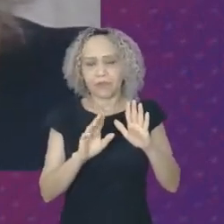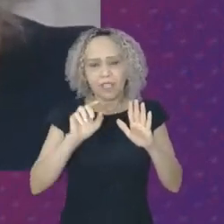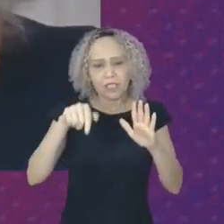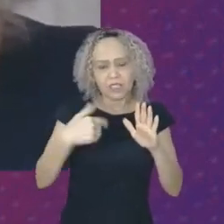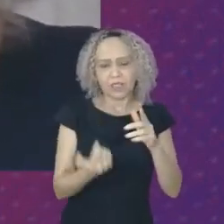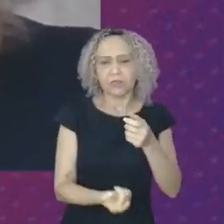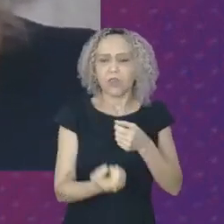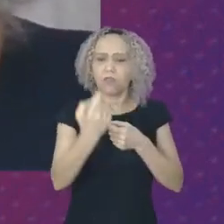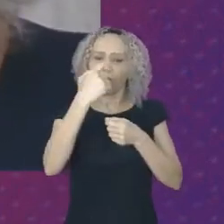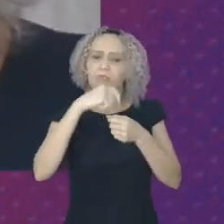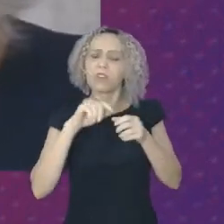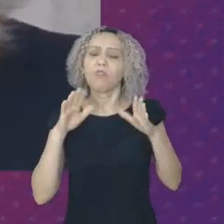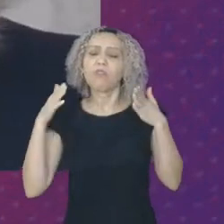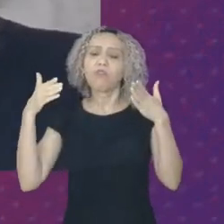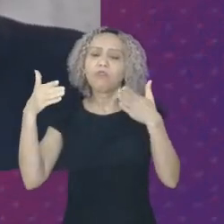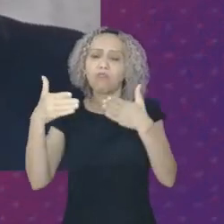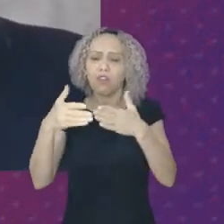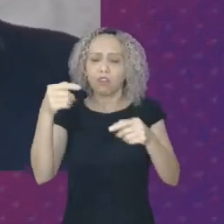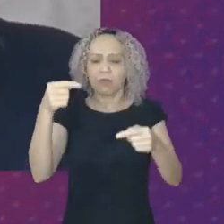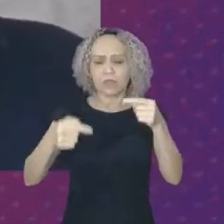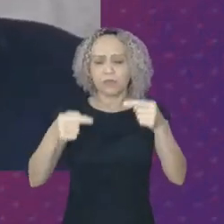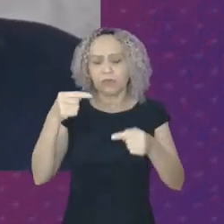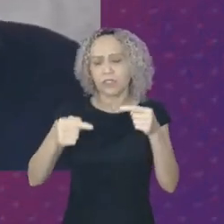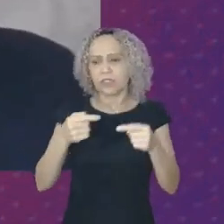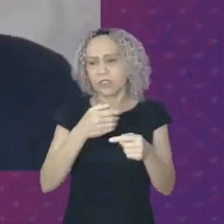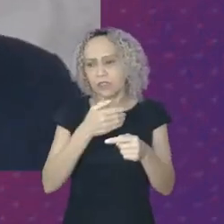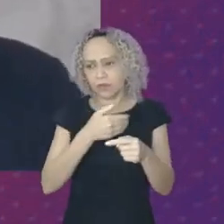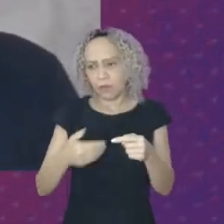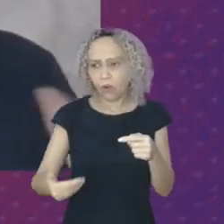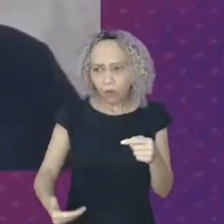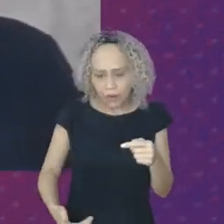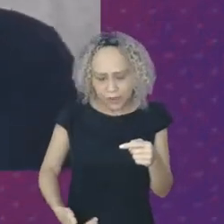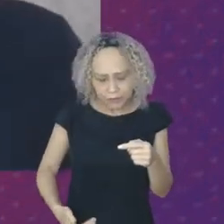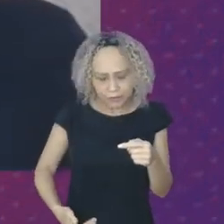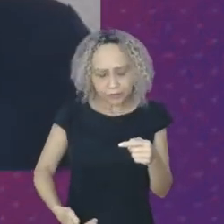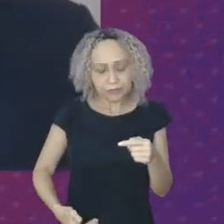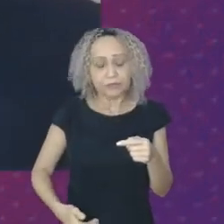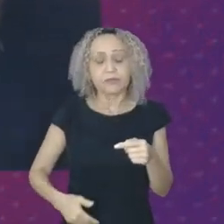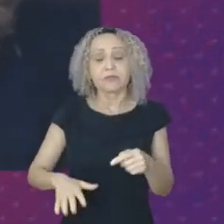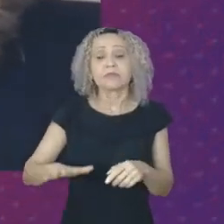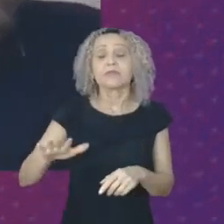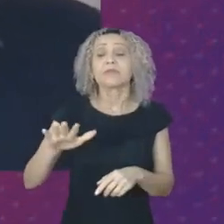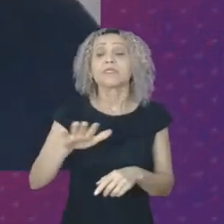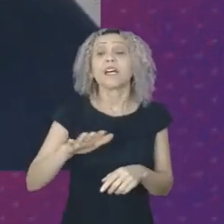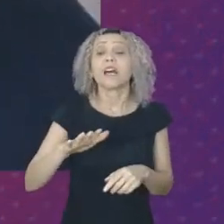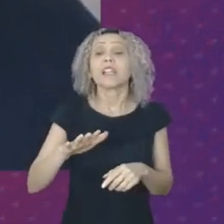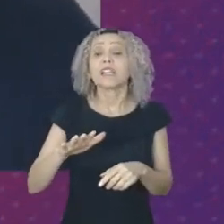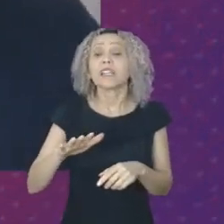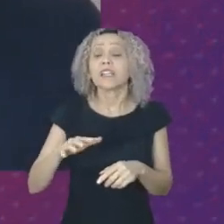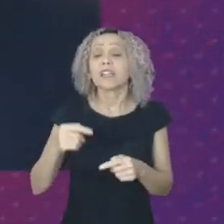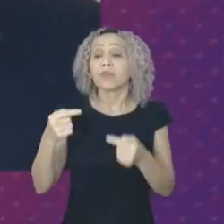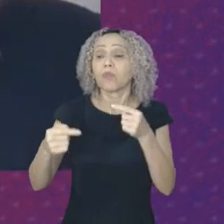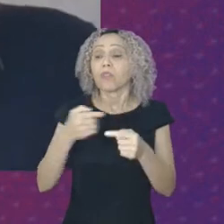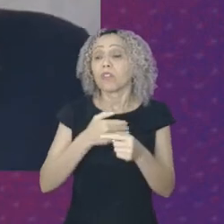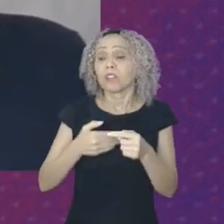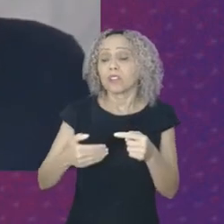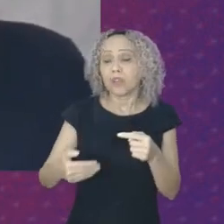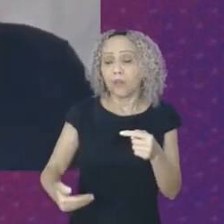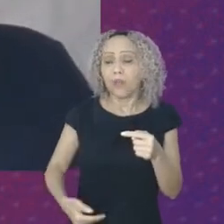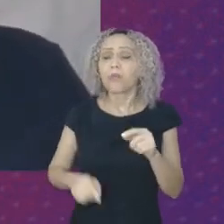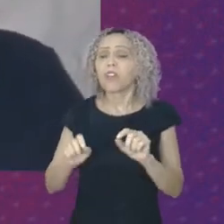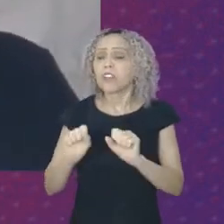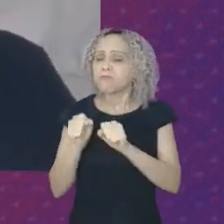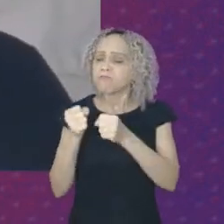voltar o foco para as políticas públicas para as mulheres na área do enfrentamento à violência, porque é muito